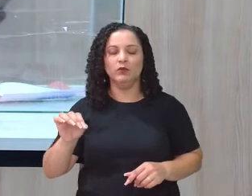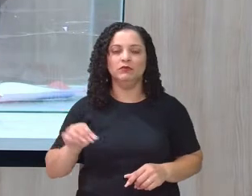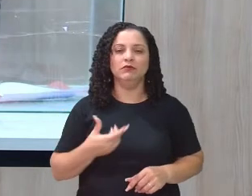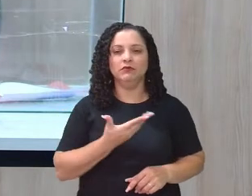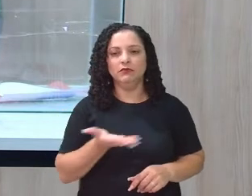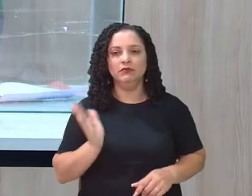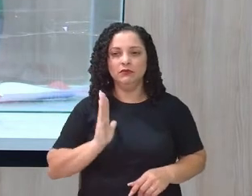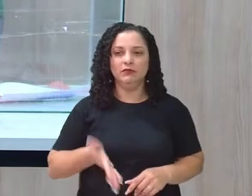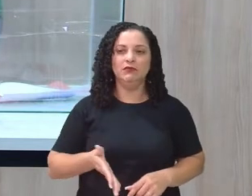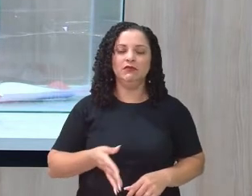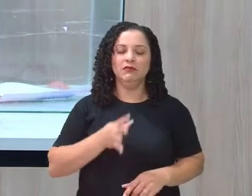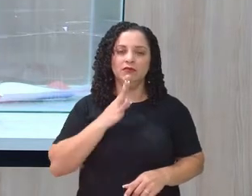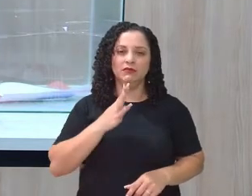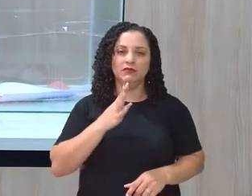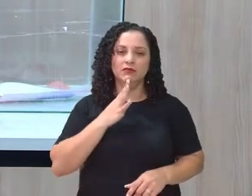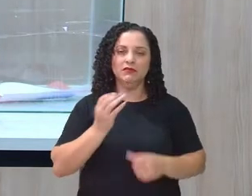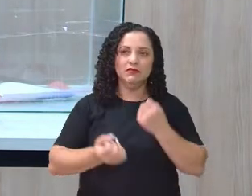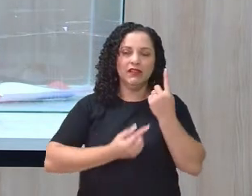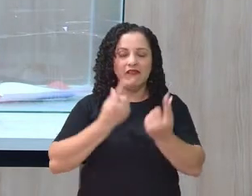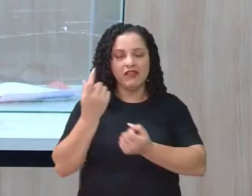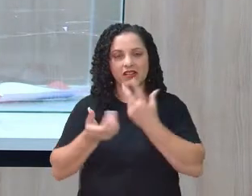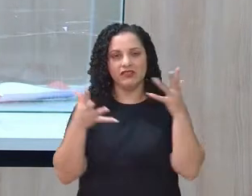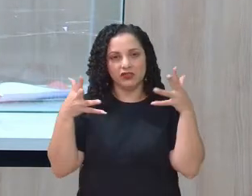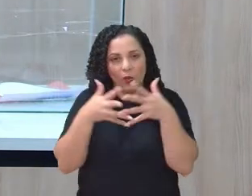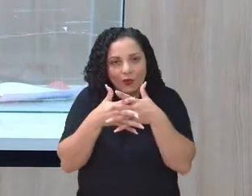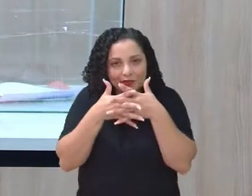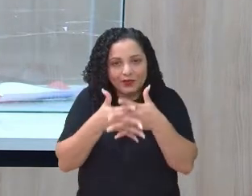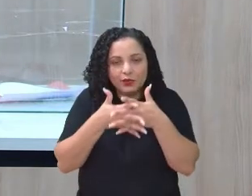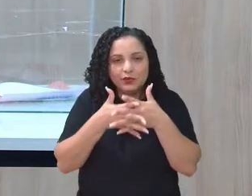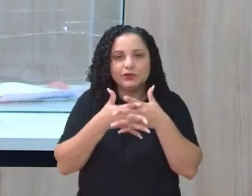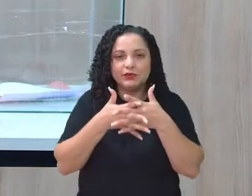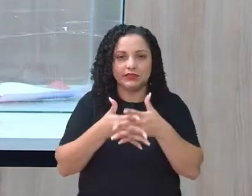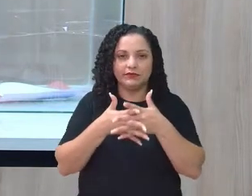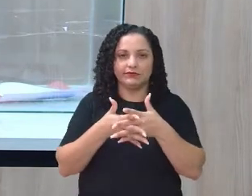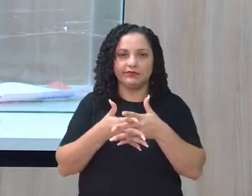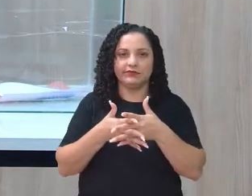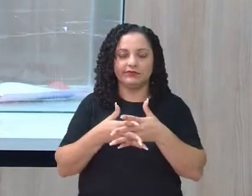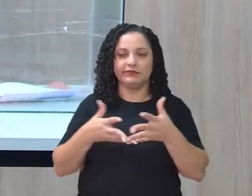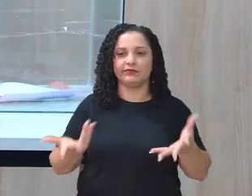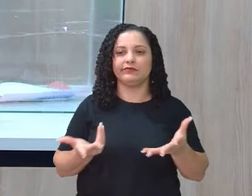a gente começa a se confundir aí e a falar alguns